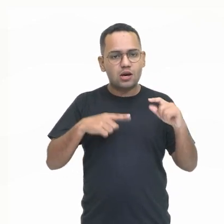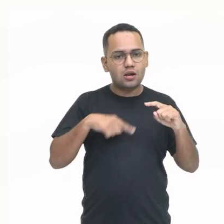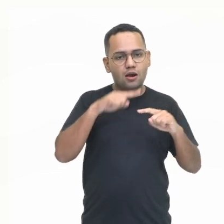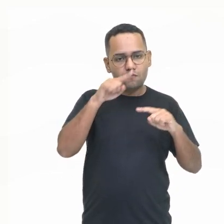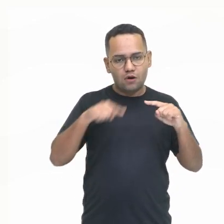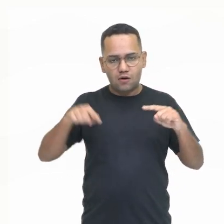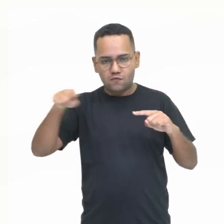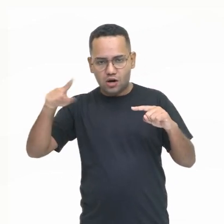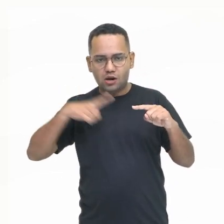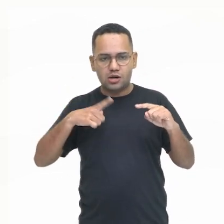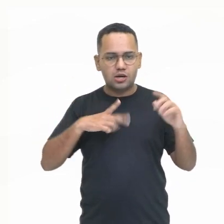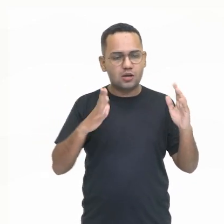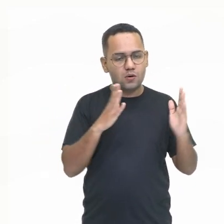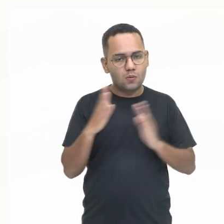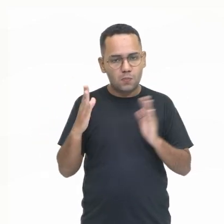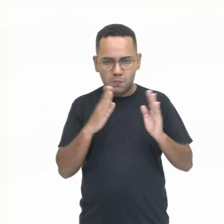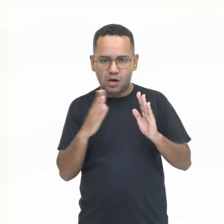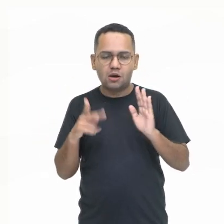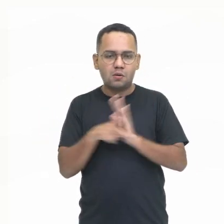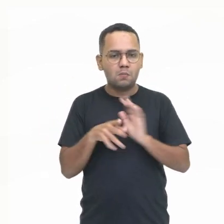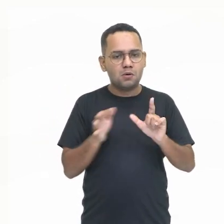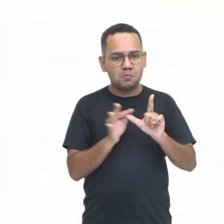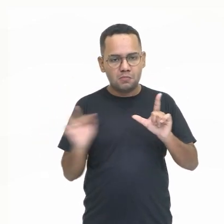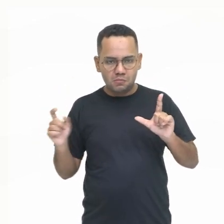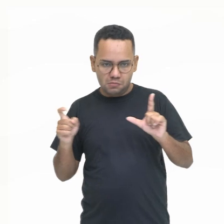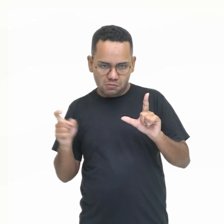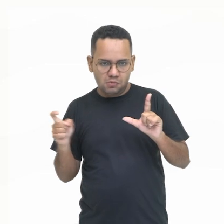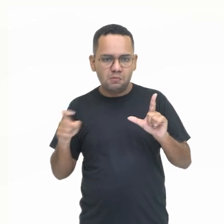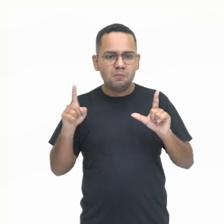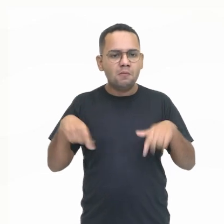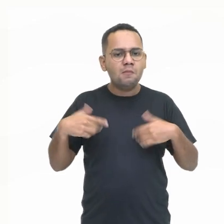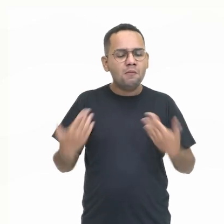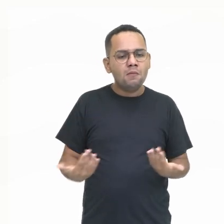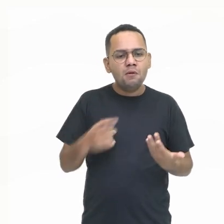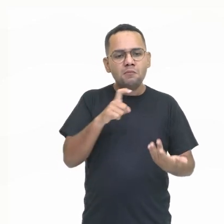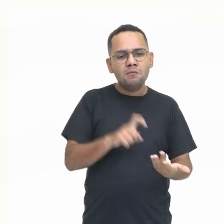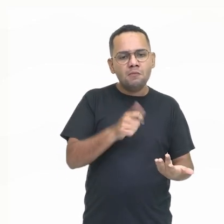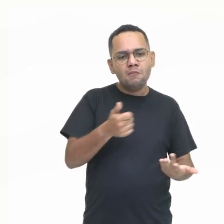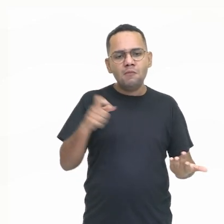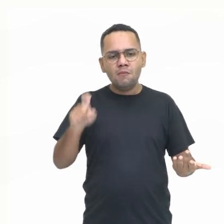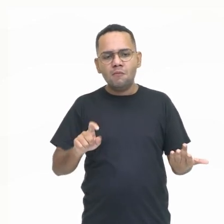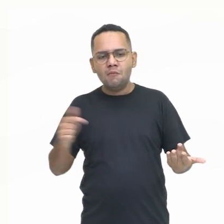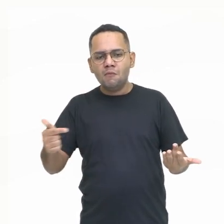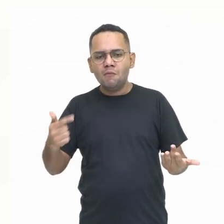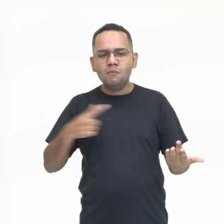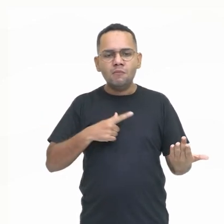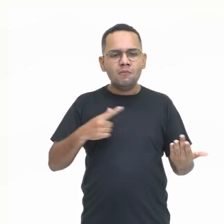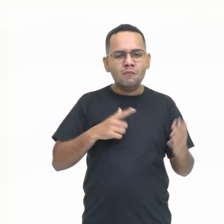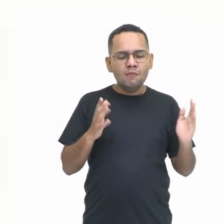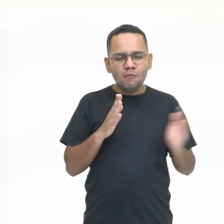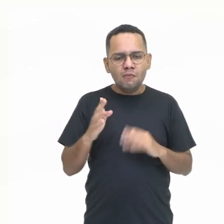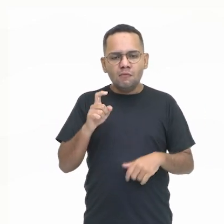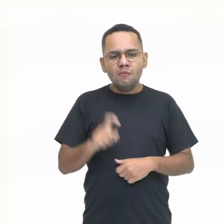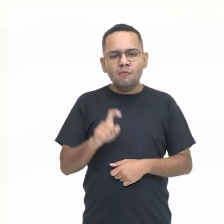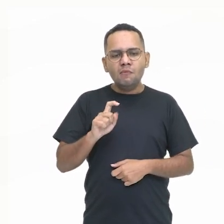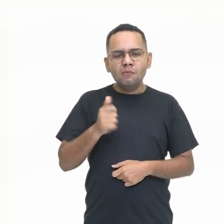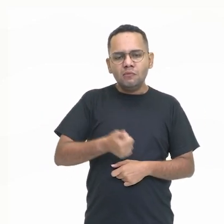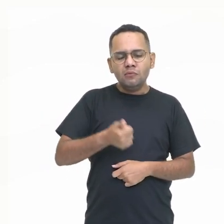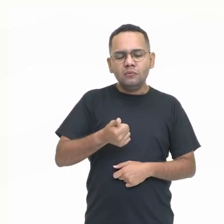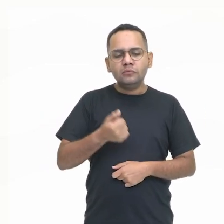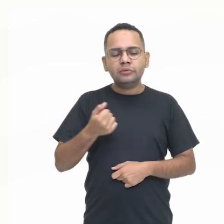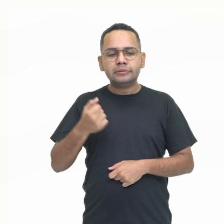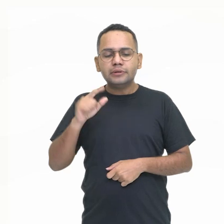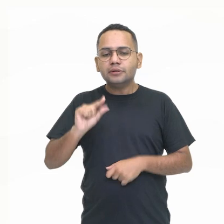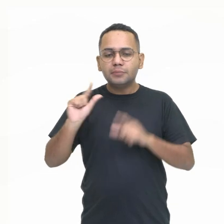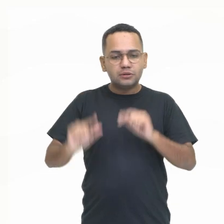valores de x1 e x2, nesse intervalo com x1 menor do que x2, tem-se f de x1 menor do que f